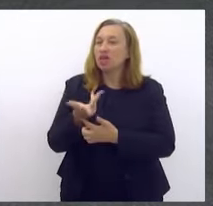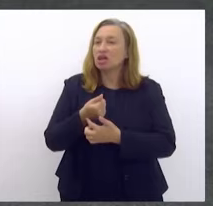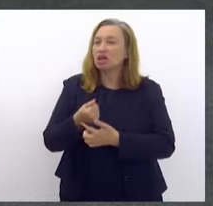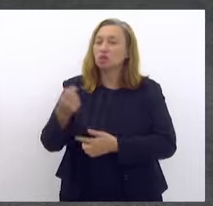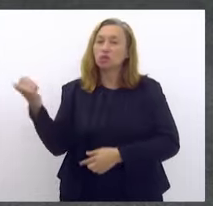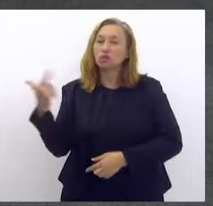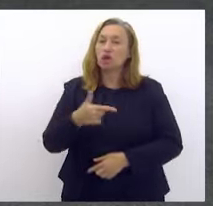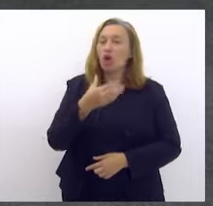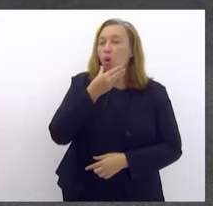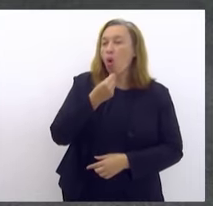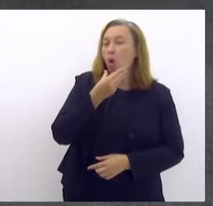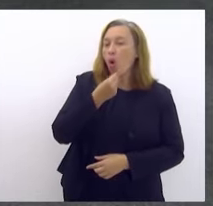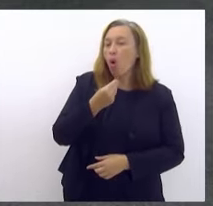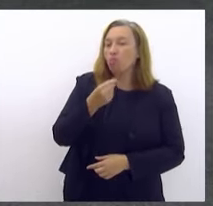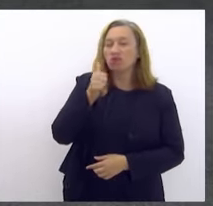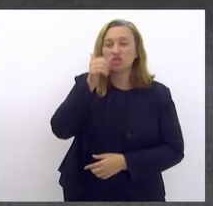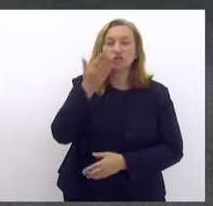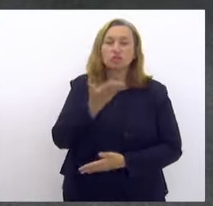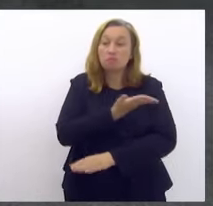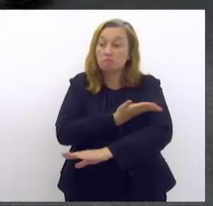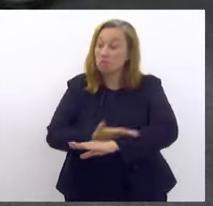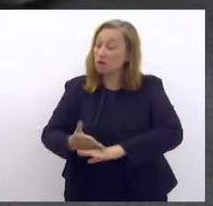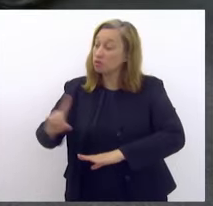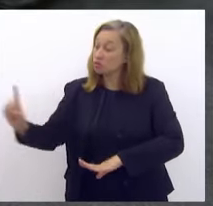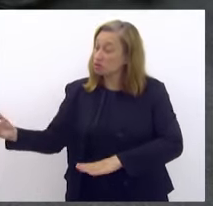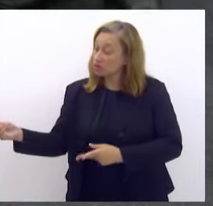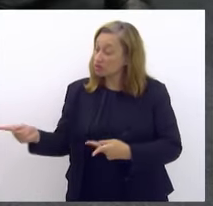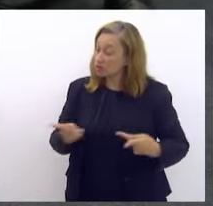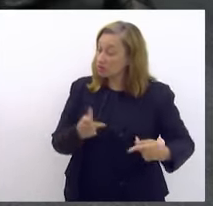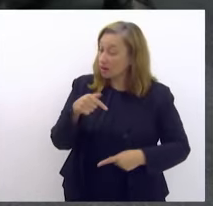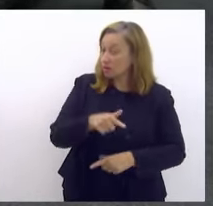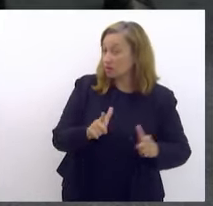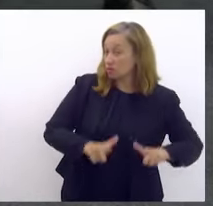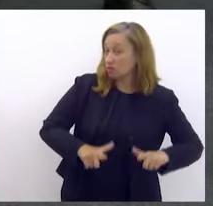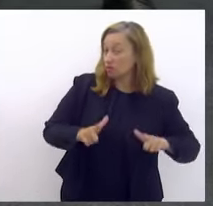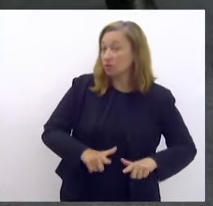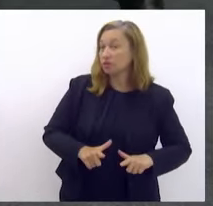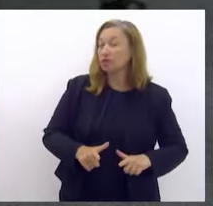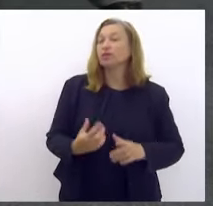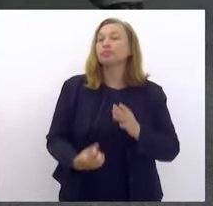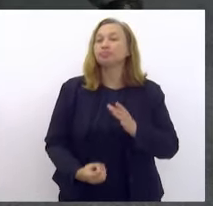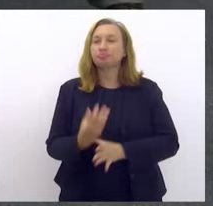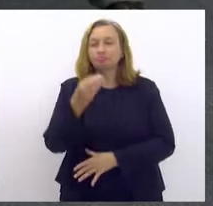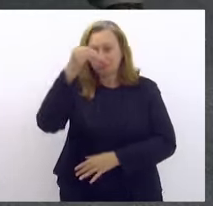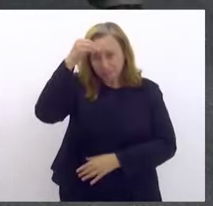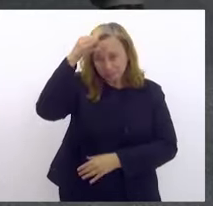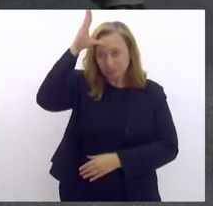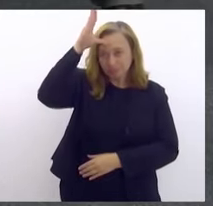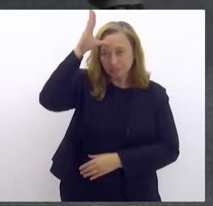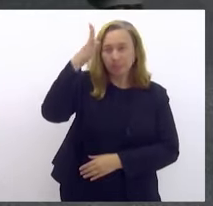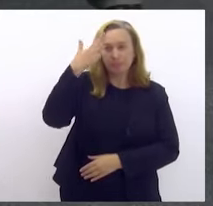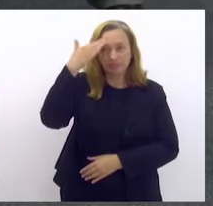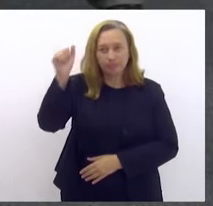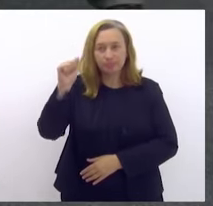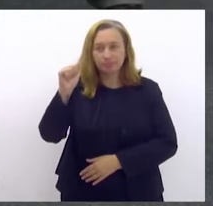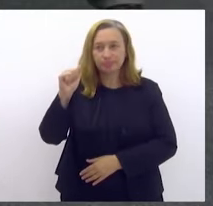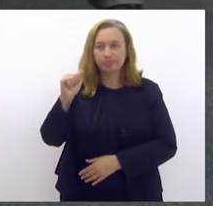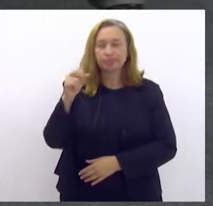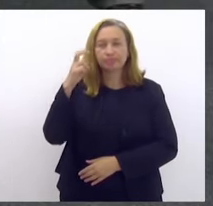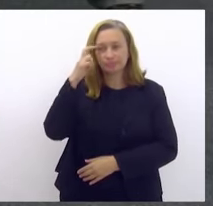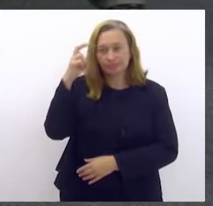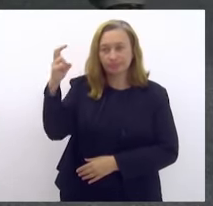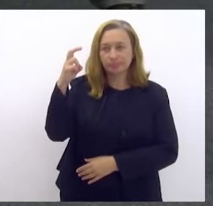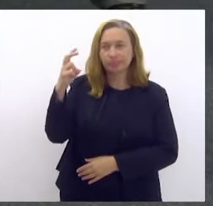passaram. Isso é muito evidente do quanto que a produção do conhecimento, do saber e da